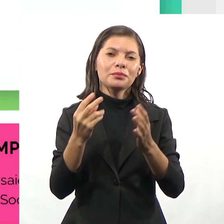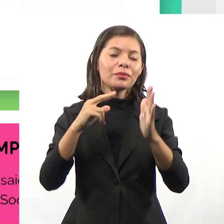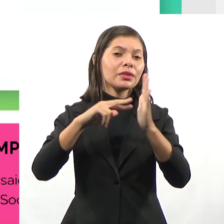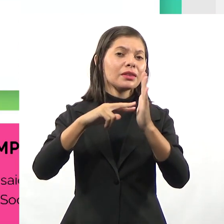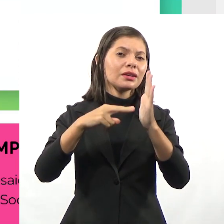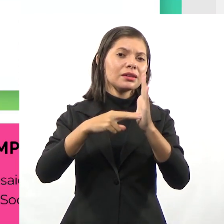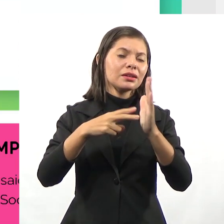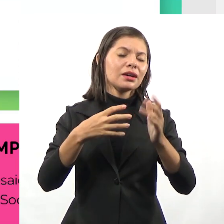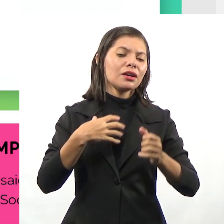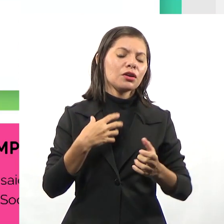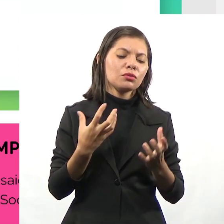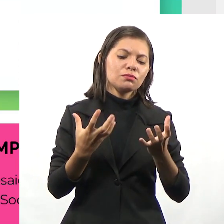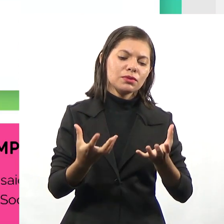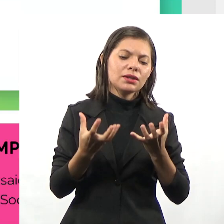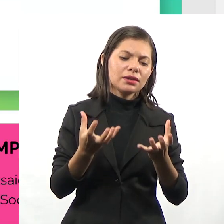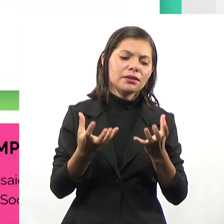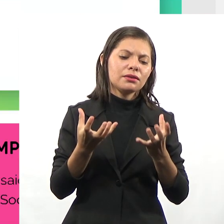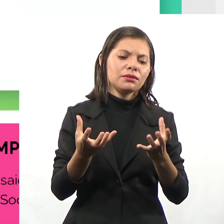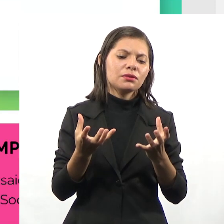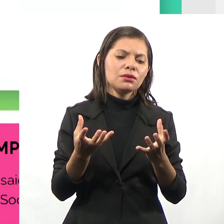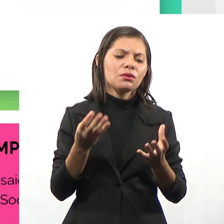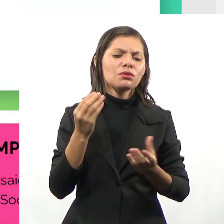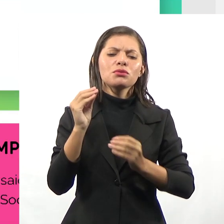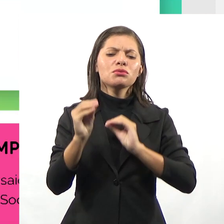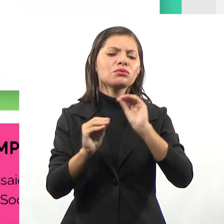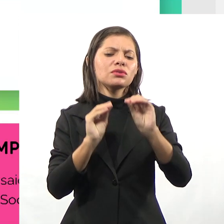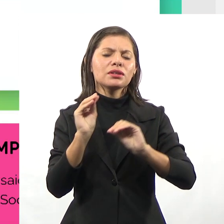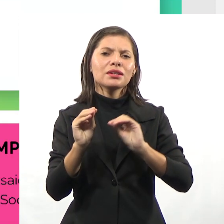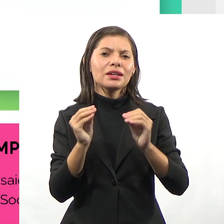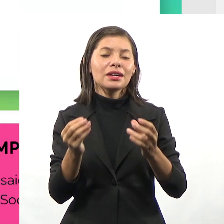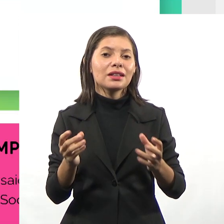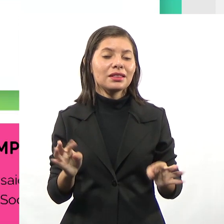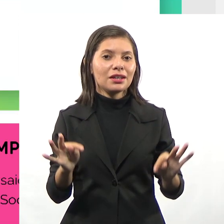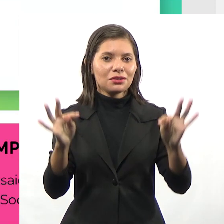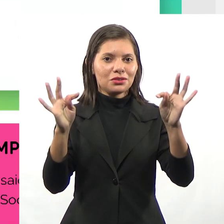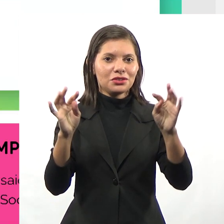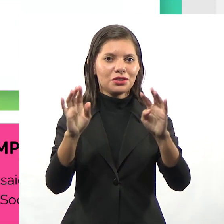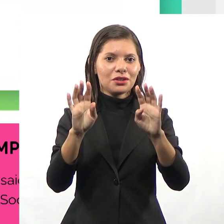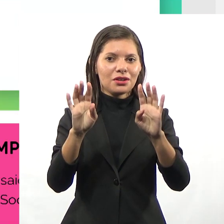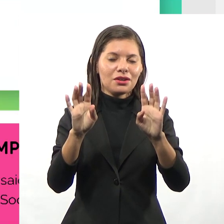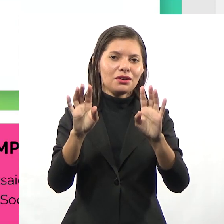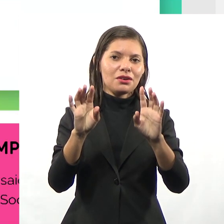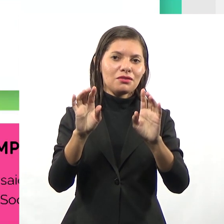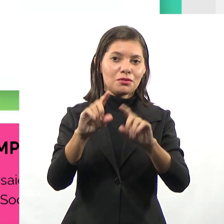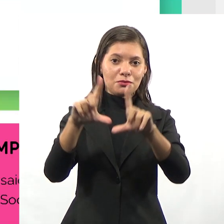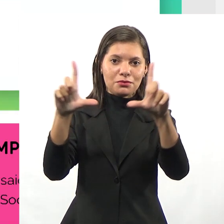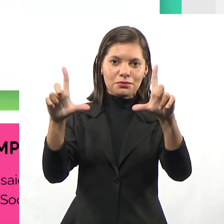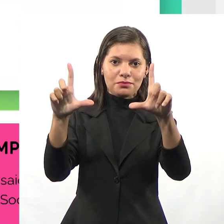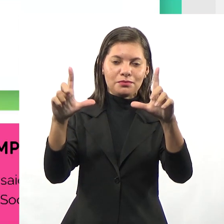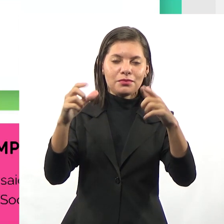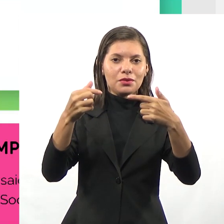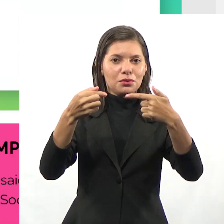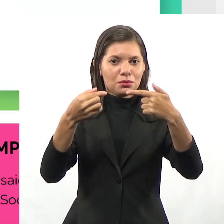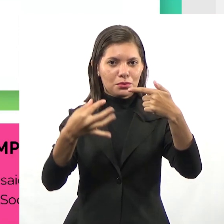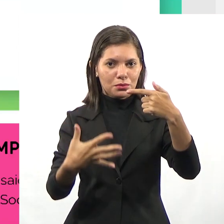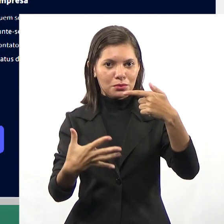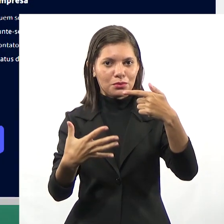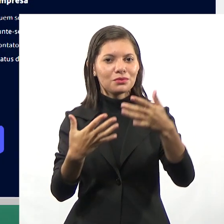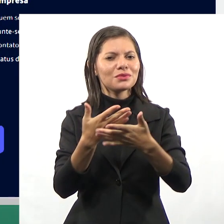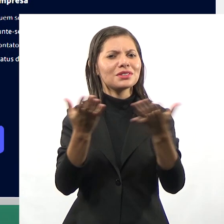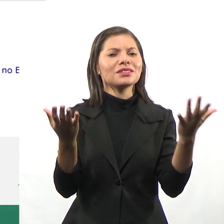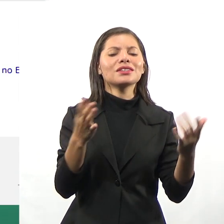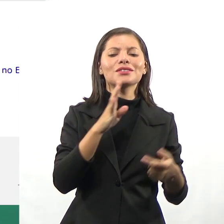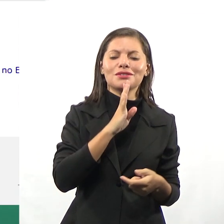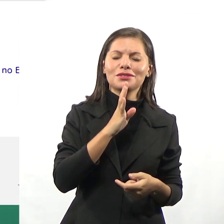define. Então, eu quero saber, por exemplo, o que é tecnologia. Vamos abrir o Google? Vou abrir o Google,